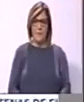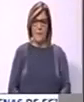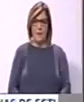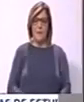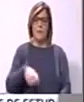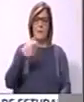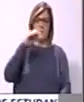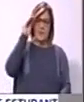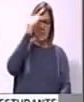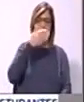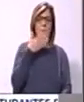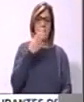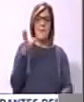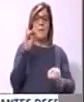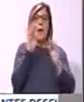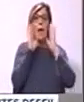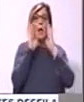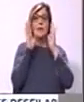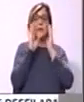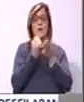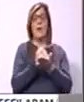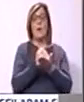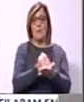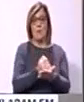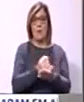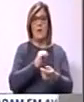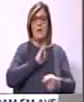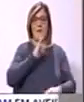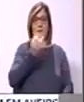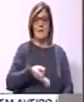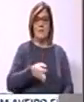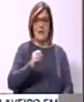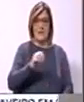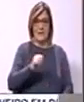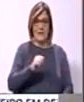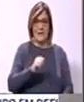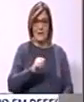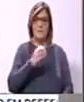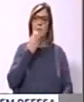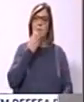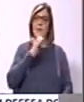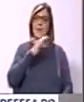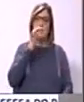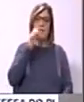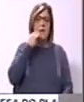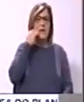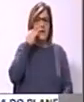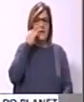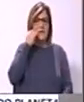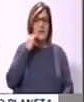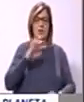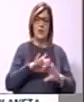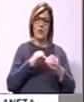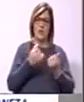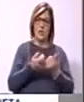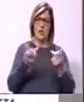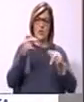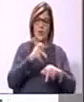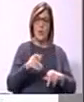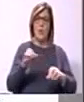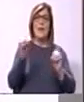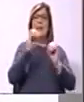O Presidente da República pede ainda maior atenção e apoio para as IPSS. Marcelo Rebelo de Sousa diz que, durante a crise, o setor social chegou onde